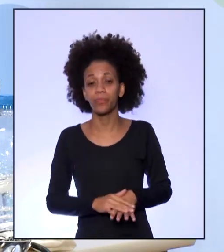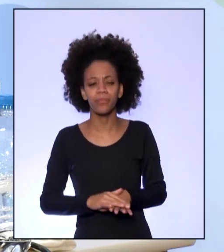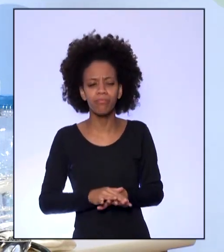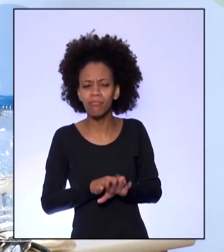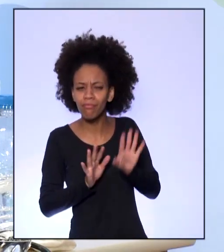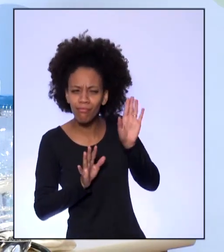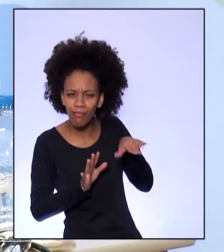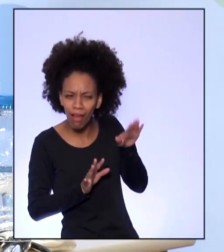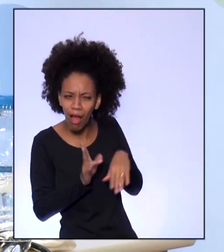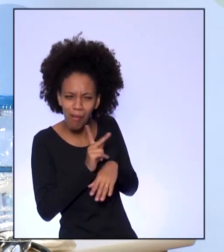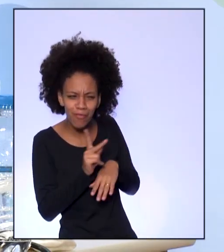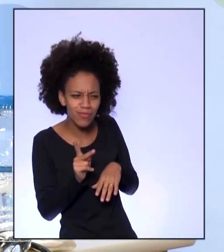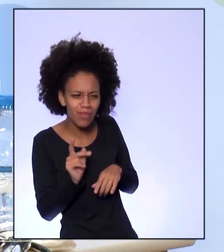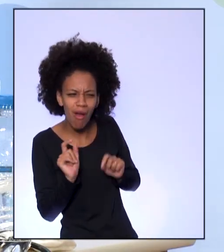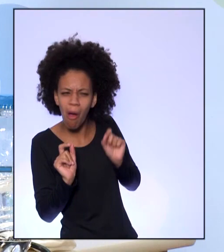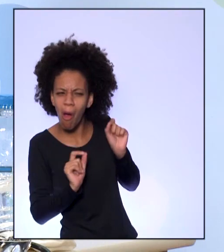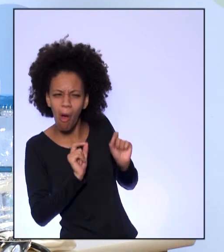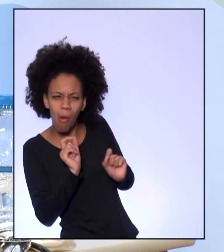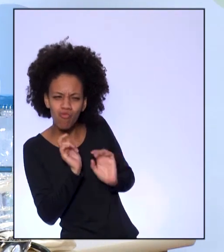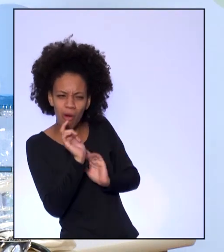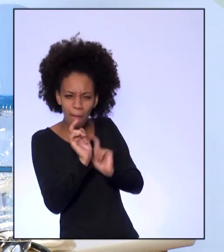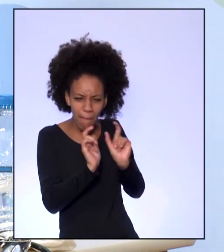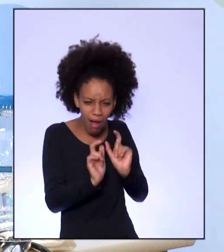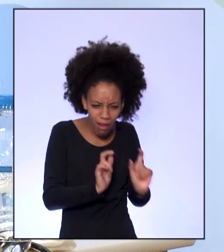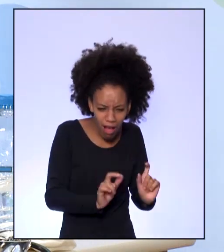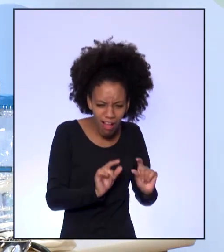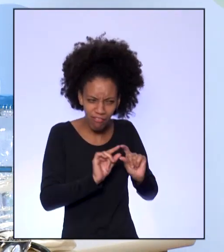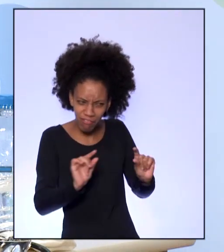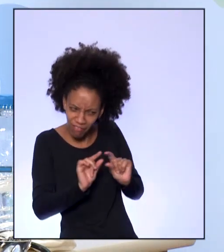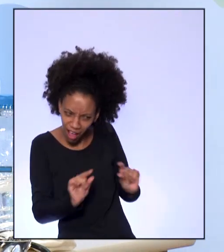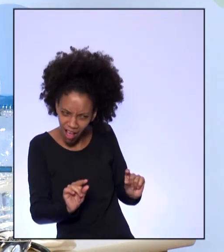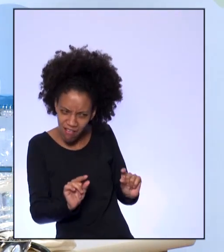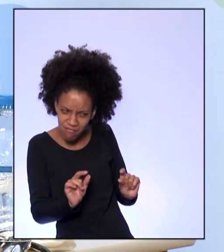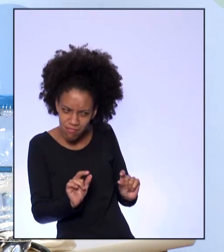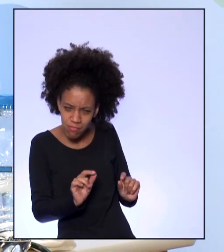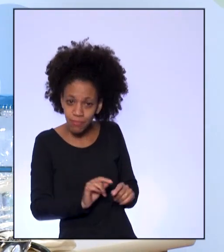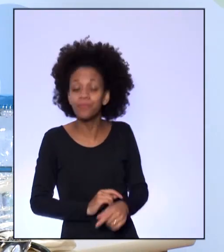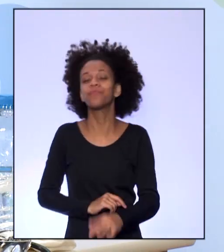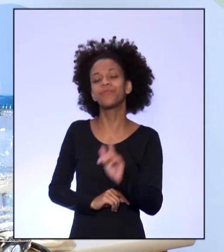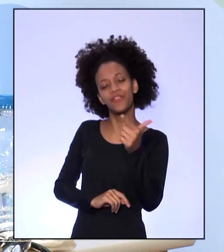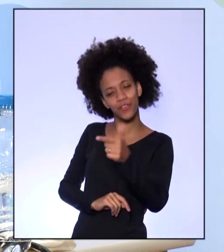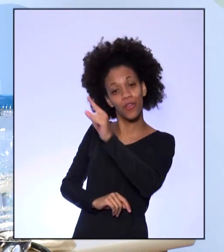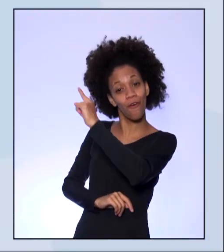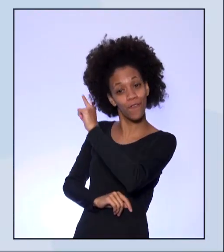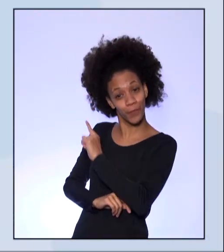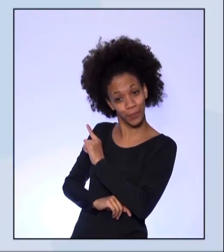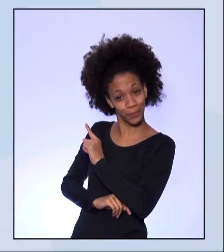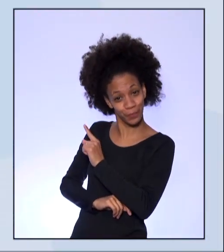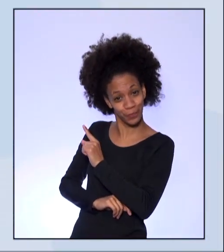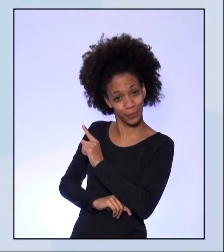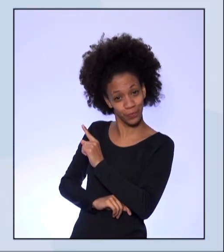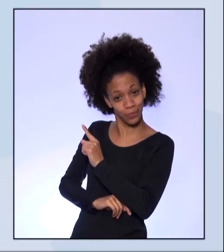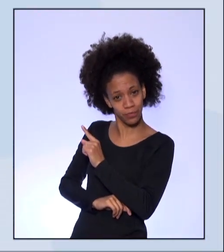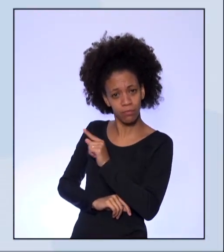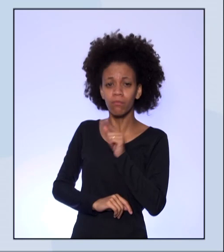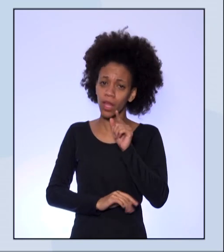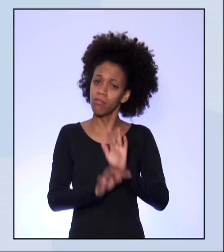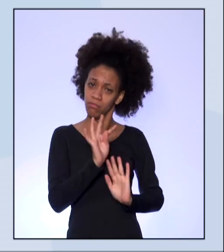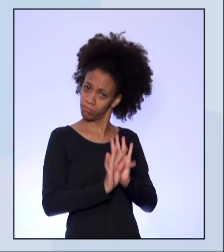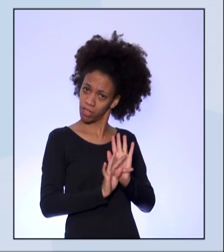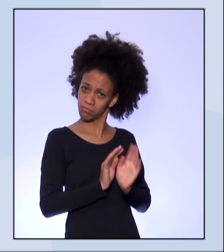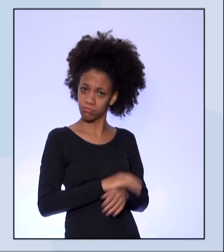estão os parágrafos, onde estão as palavras? Isso é um texto? Coloca novamente na tela para a gente ver. Isso é um